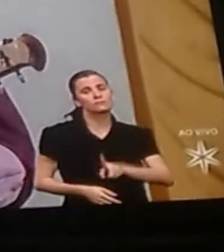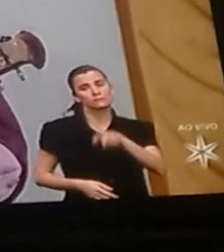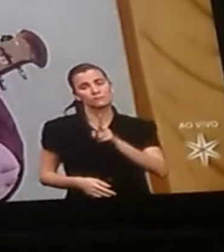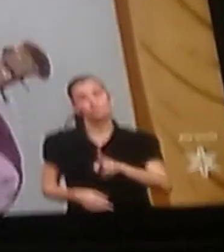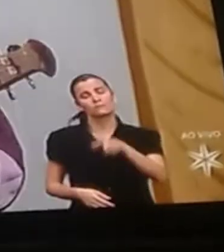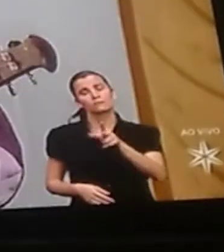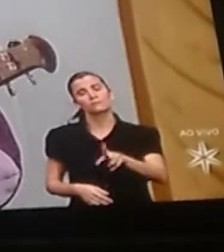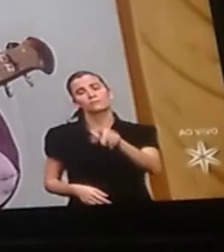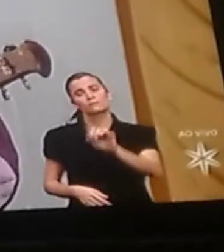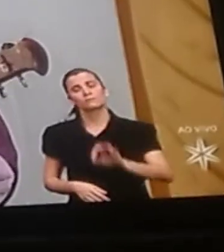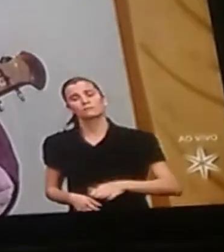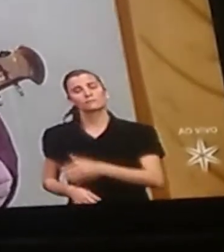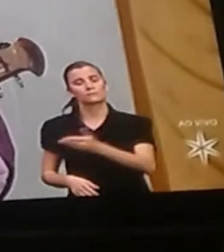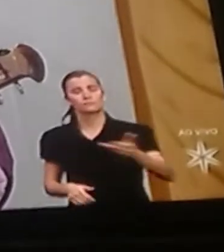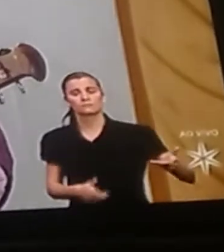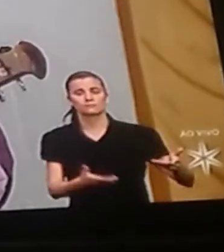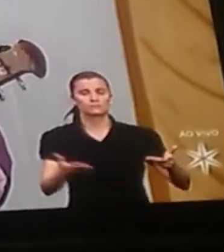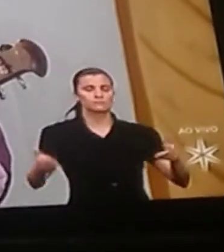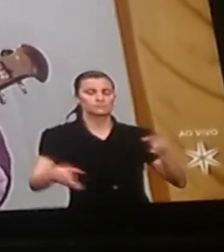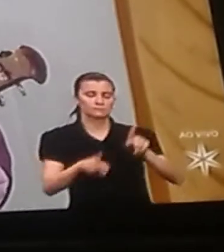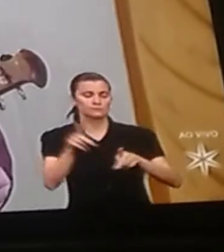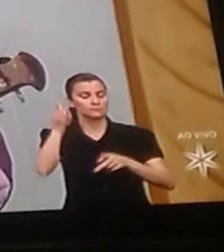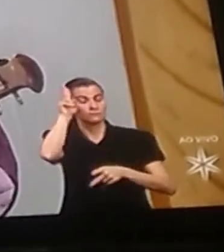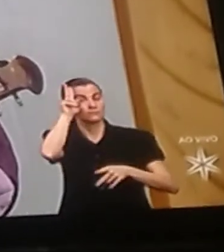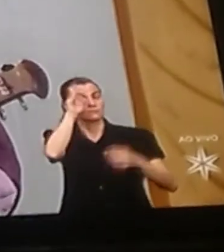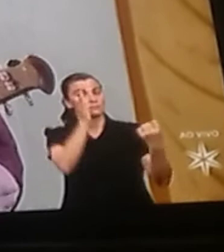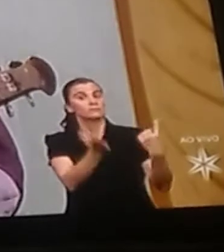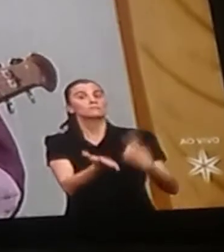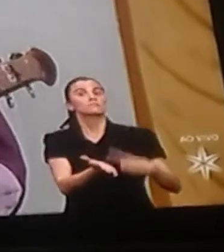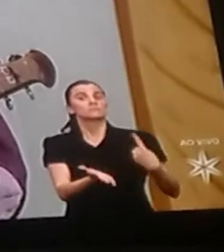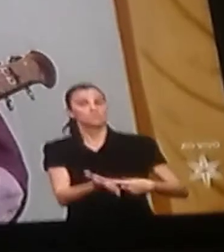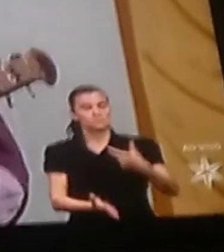sempre. Se lembra sempre da